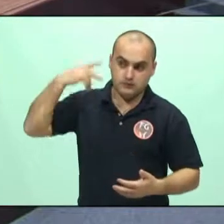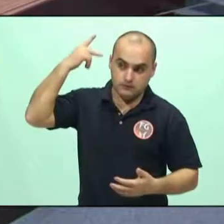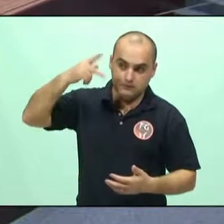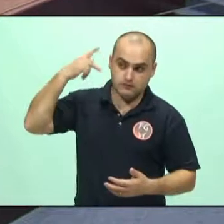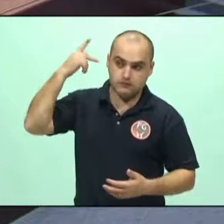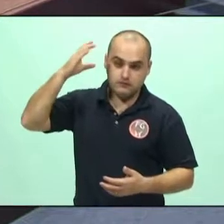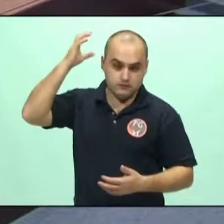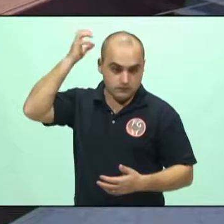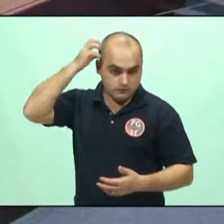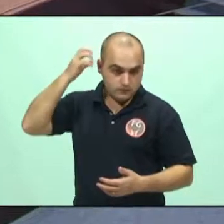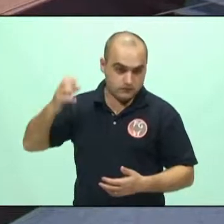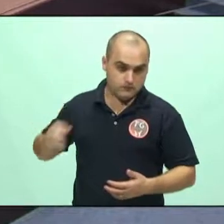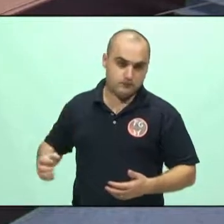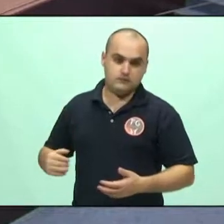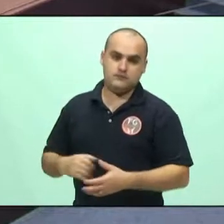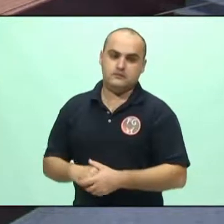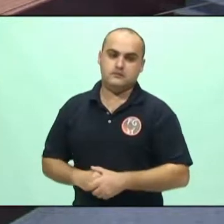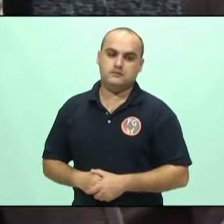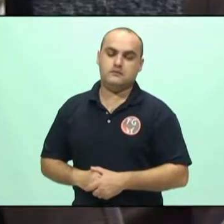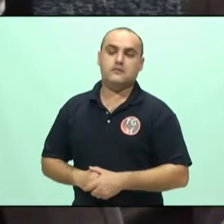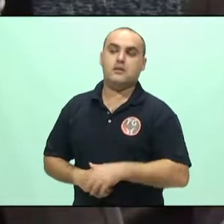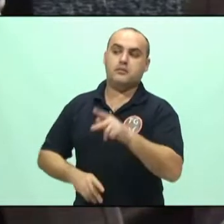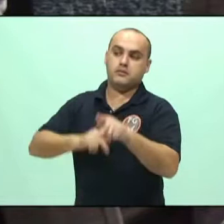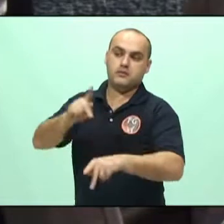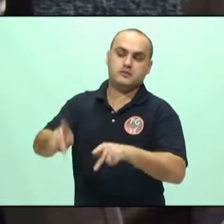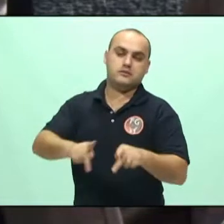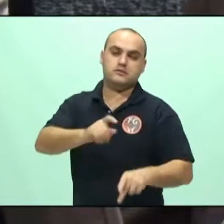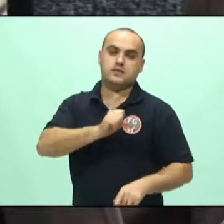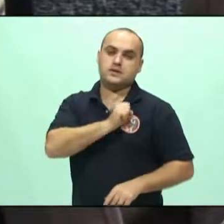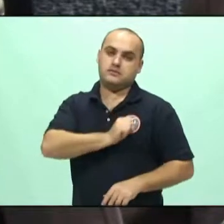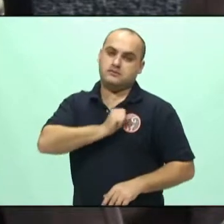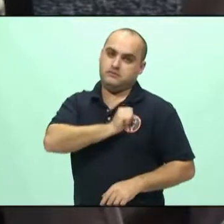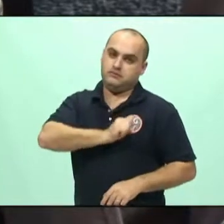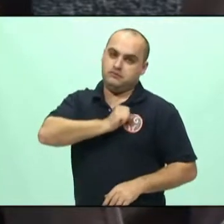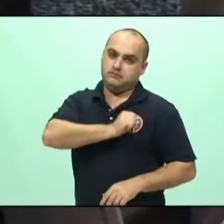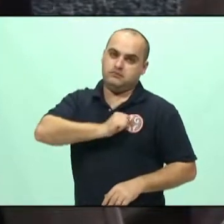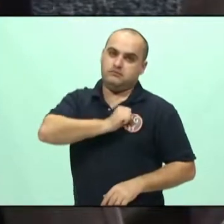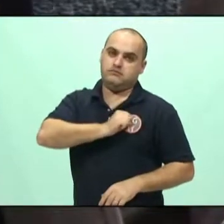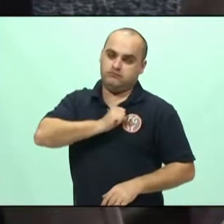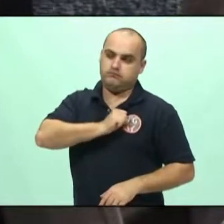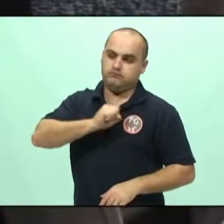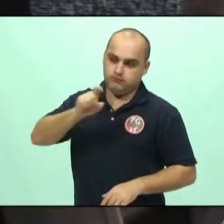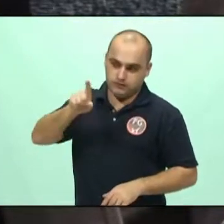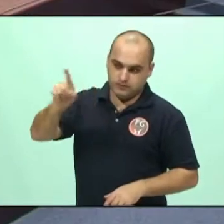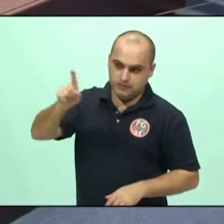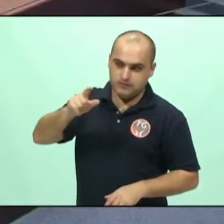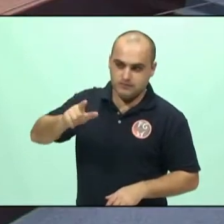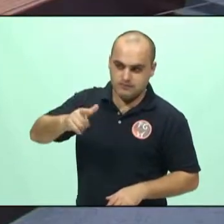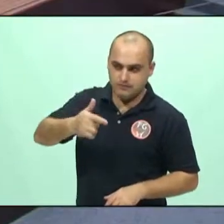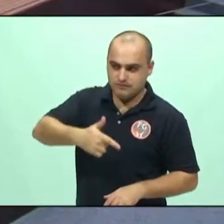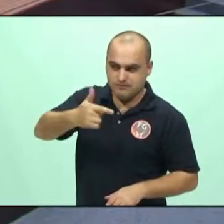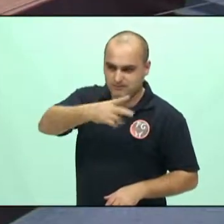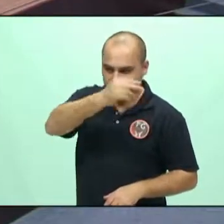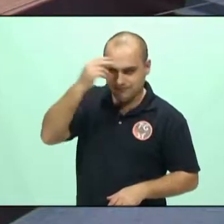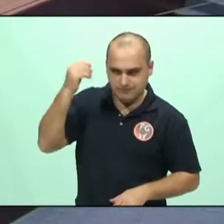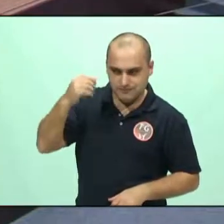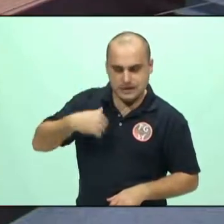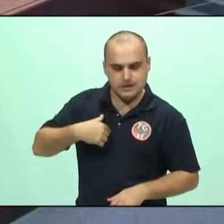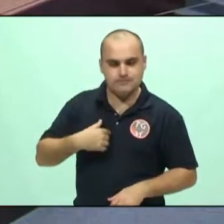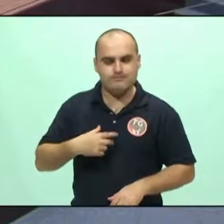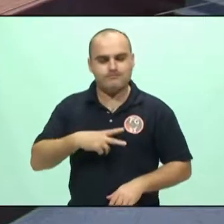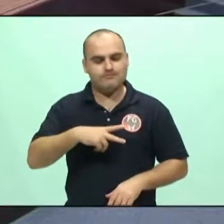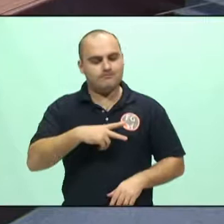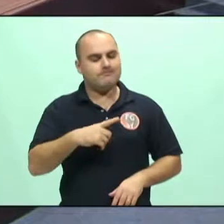deve estar com saudade dela como o prefeito do bairro Eu particularmente o senhor